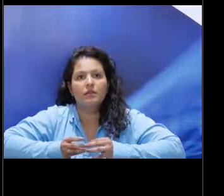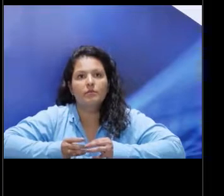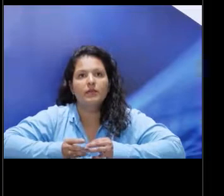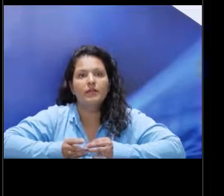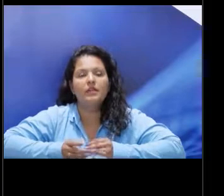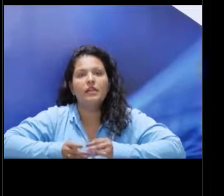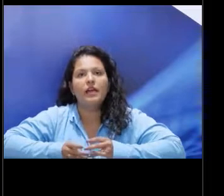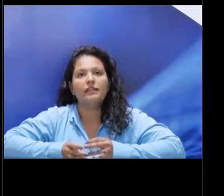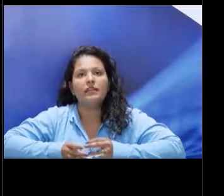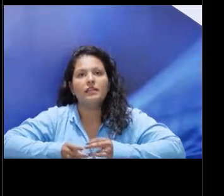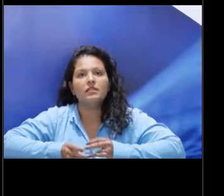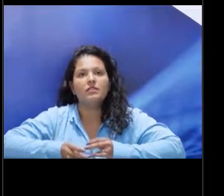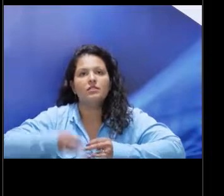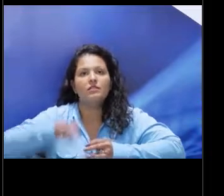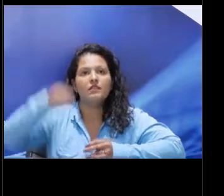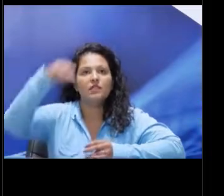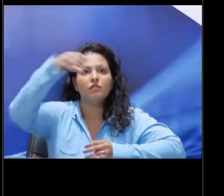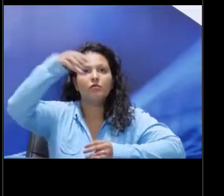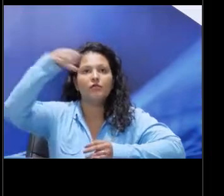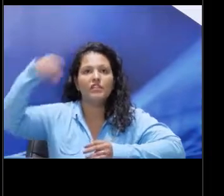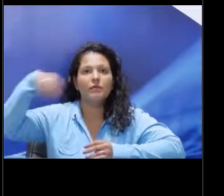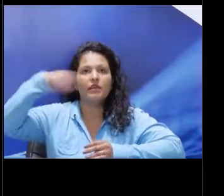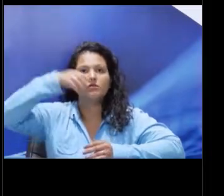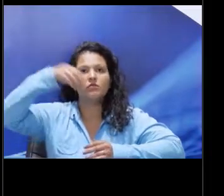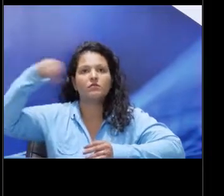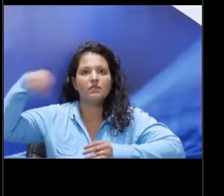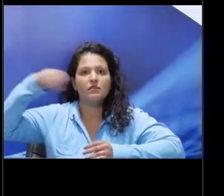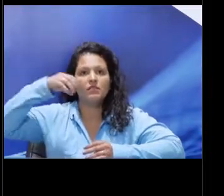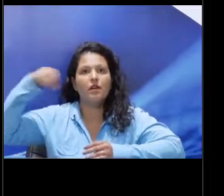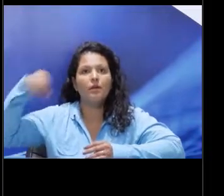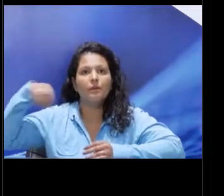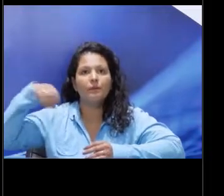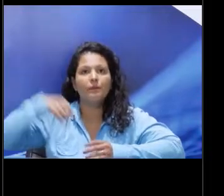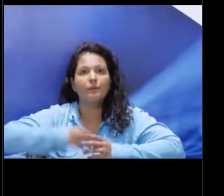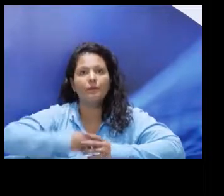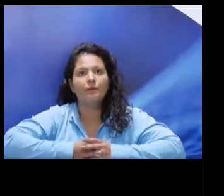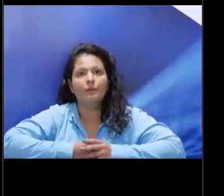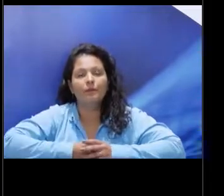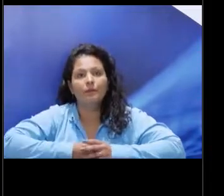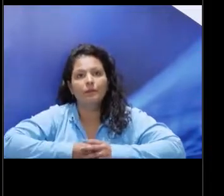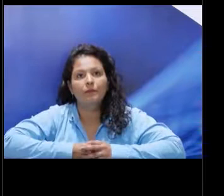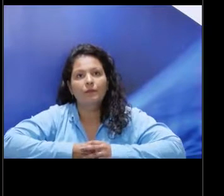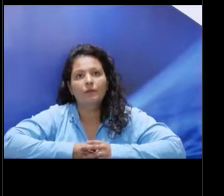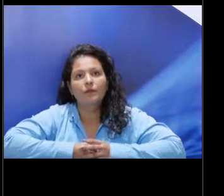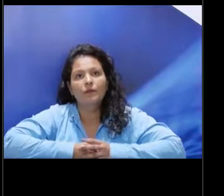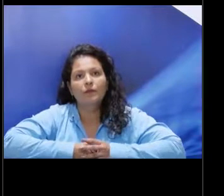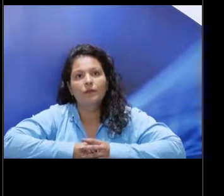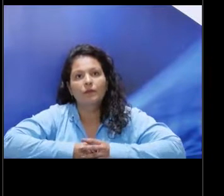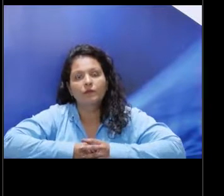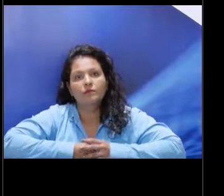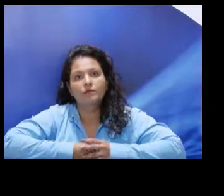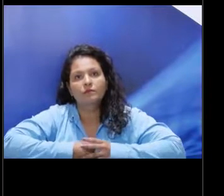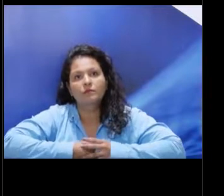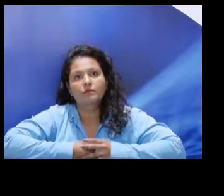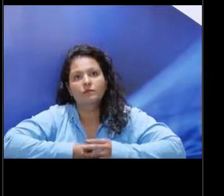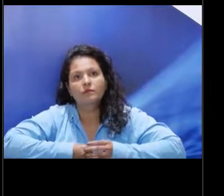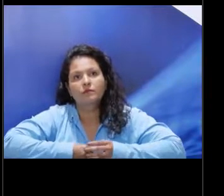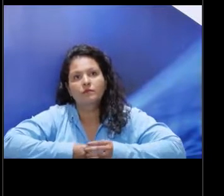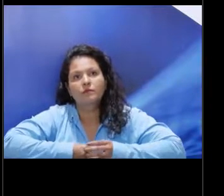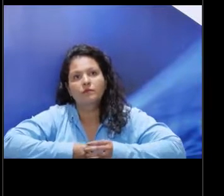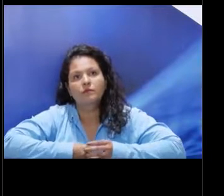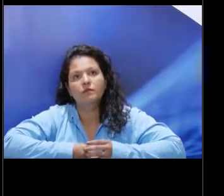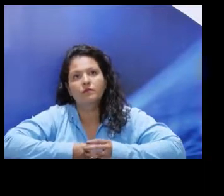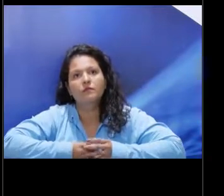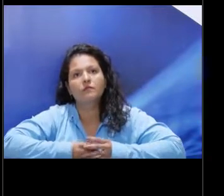esse exemplo aí. É interessante fazendo o fechamento transversal? Também. Em